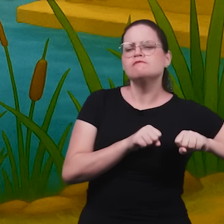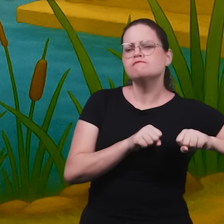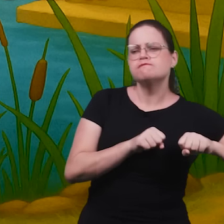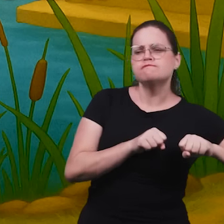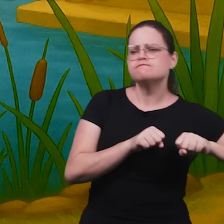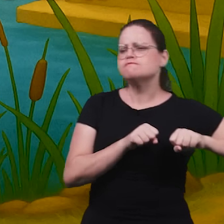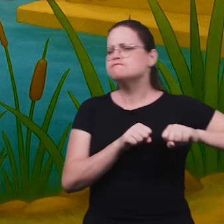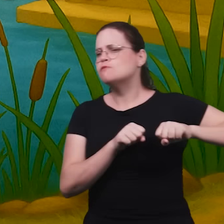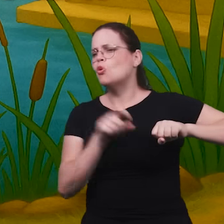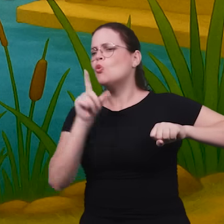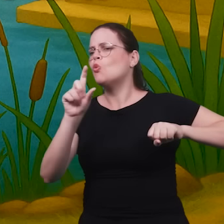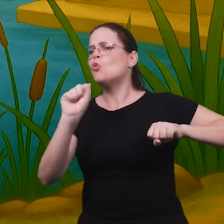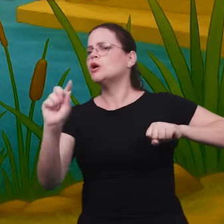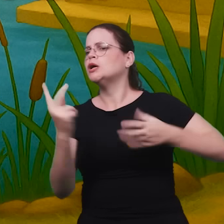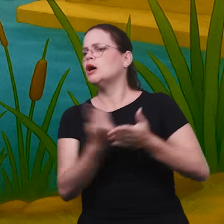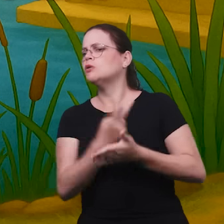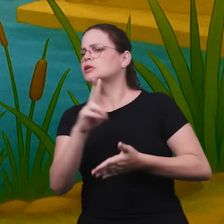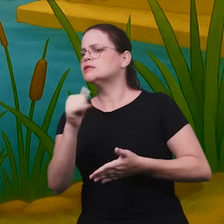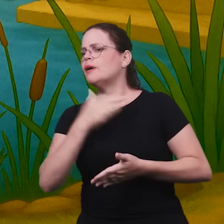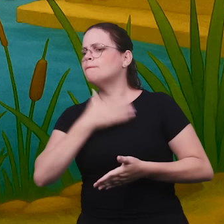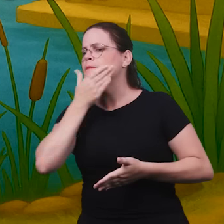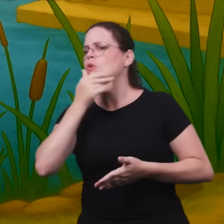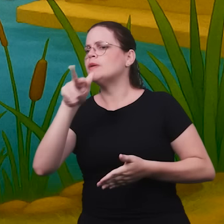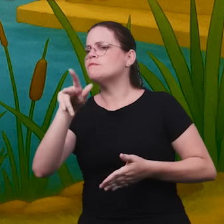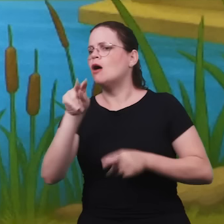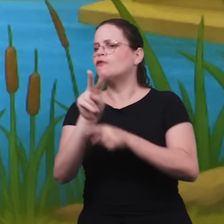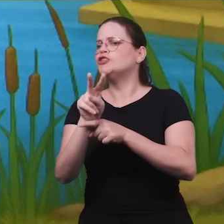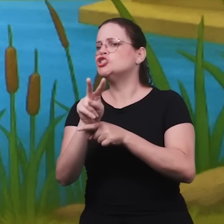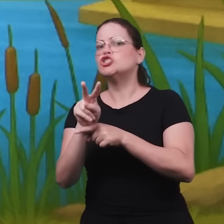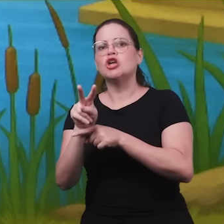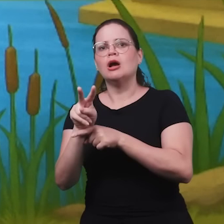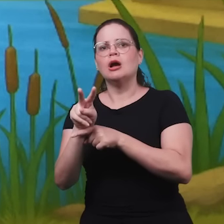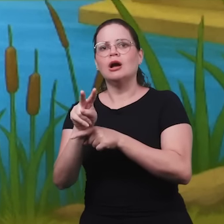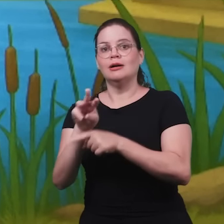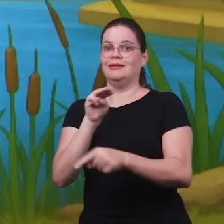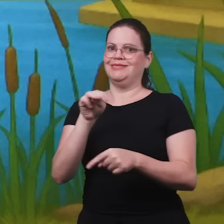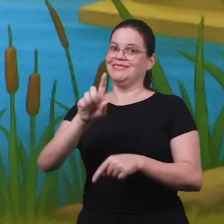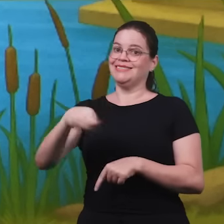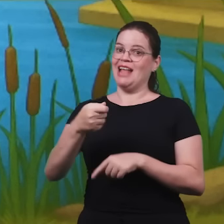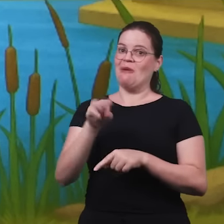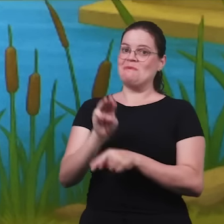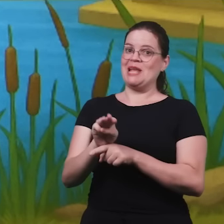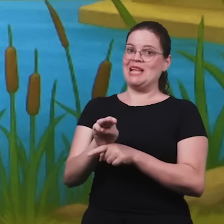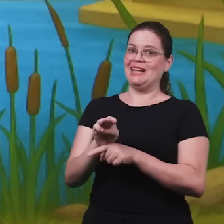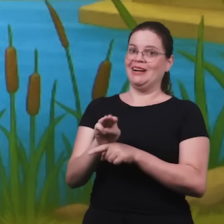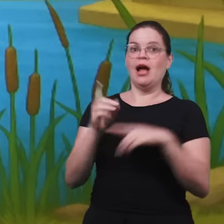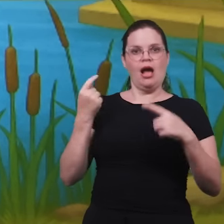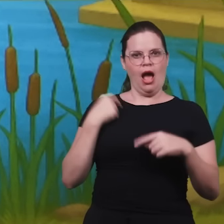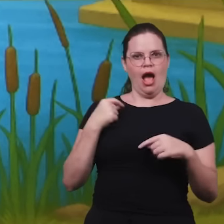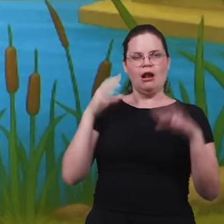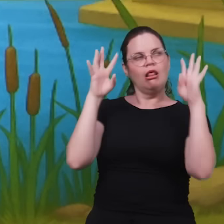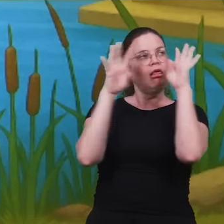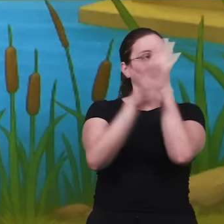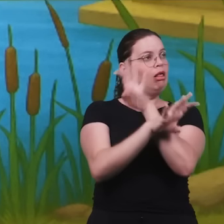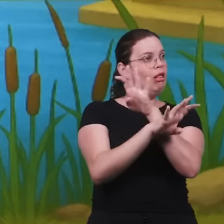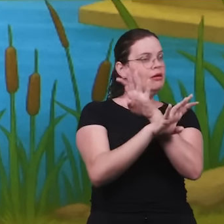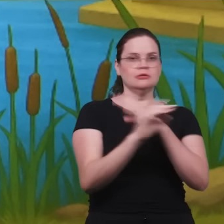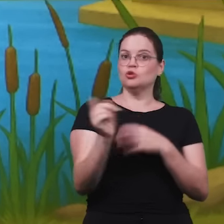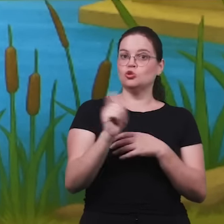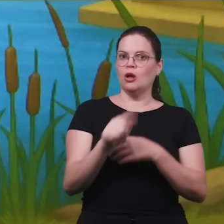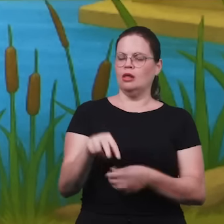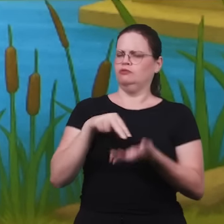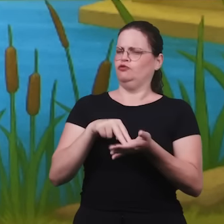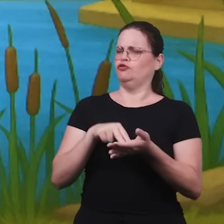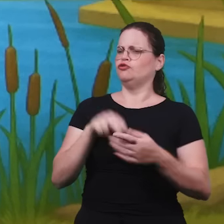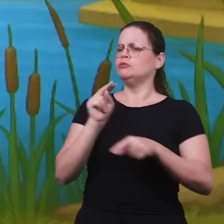saber tudo o que ia acontecer com seu irmão. Miriam não se distraiu. Ela ficou ali,